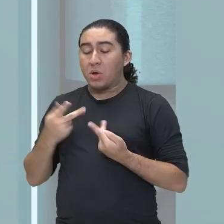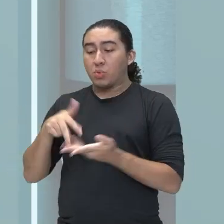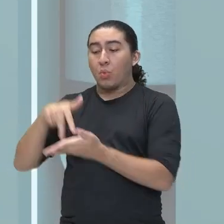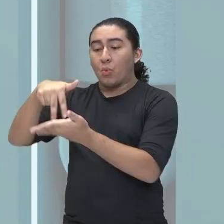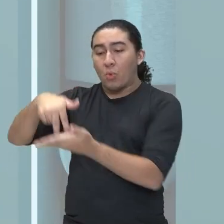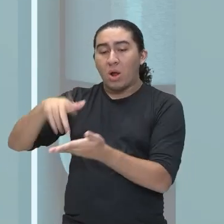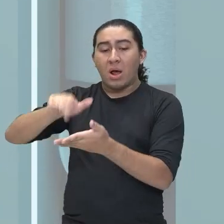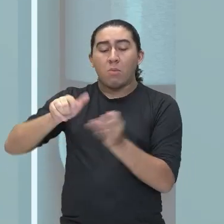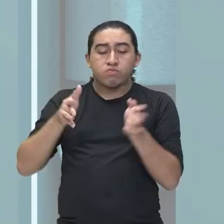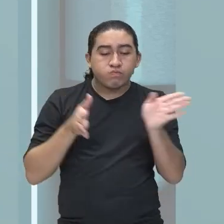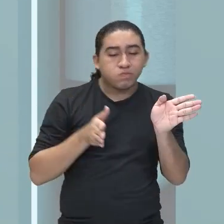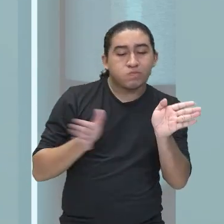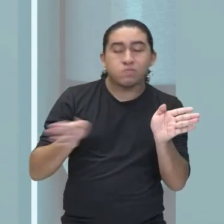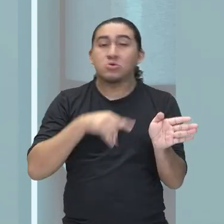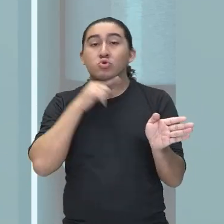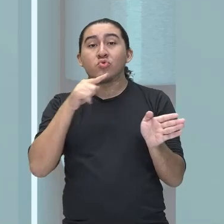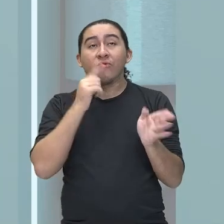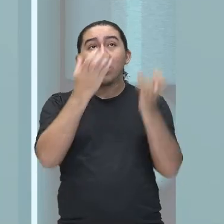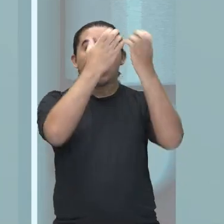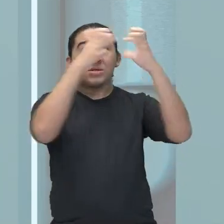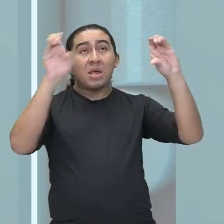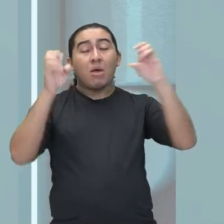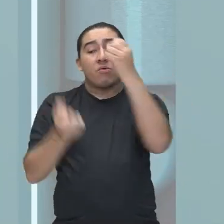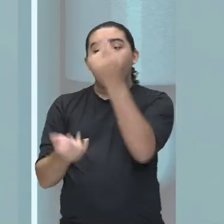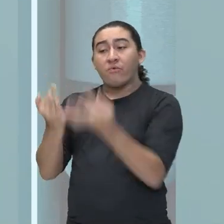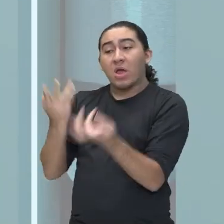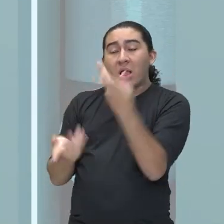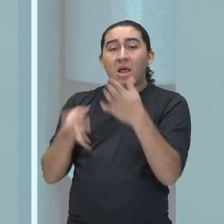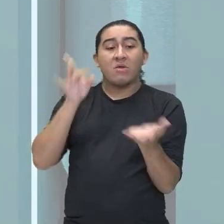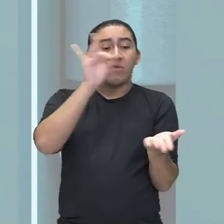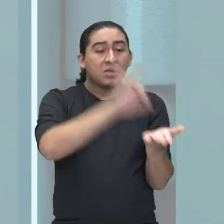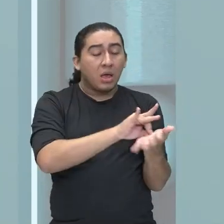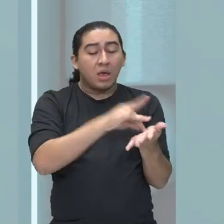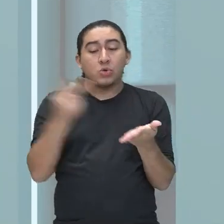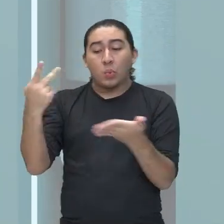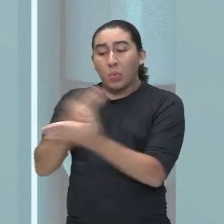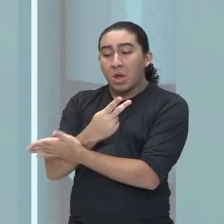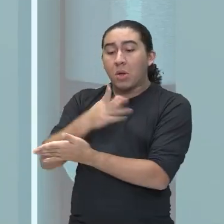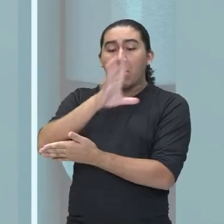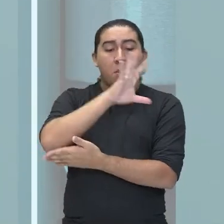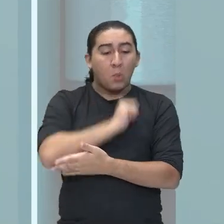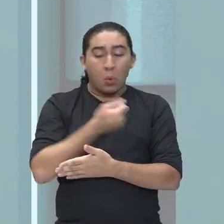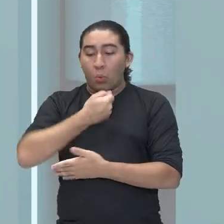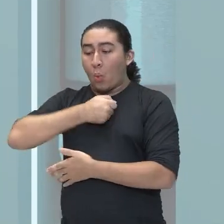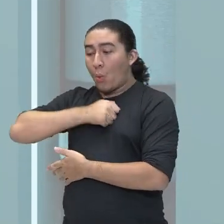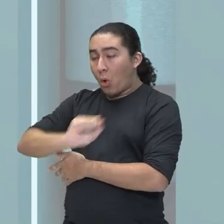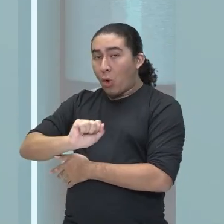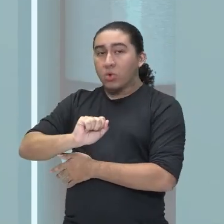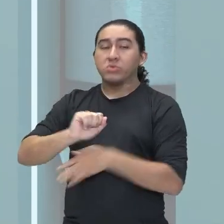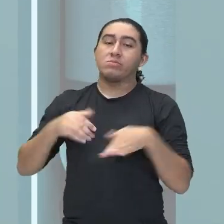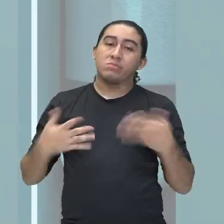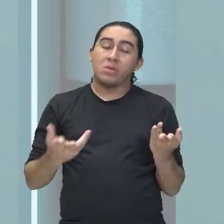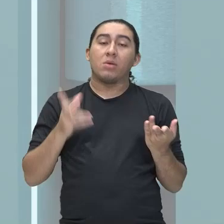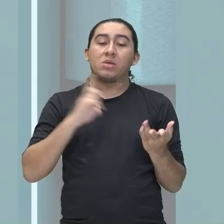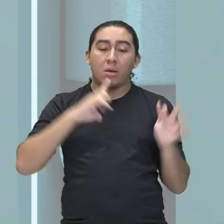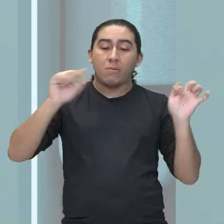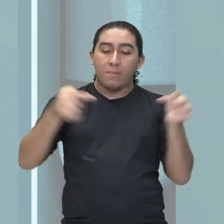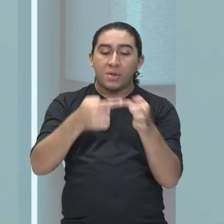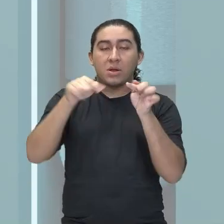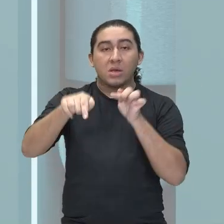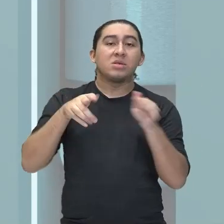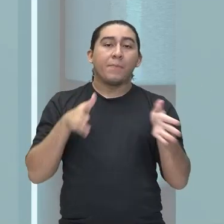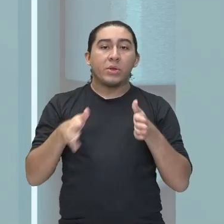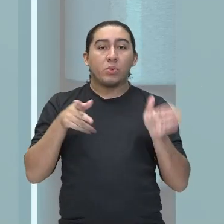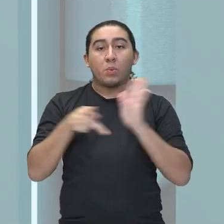humana entre o céu e o inferno, a verdade e o erro, o amor e o ódio. Então, está bem presente aí